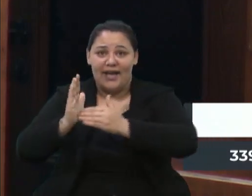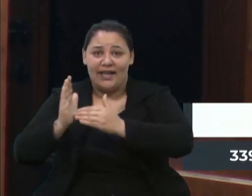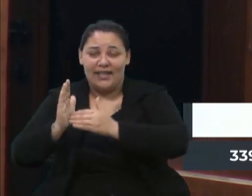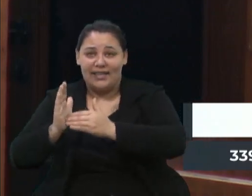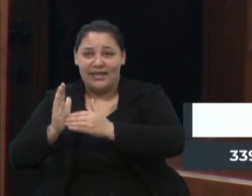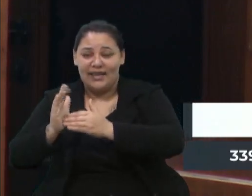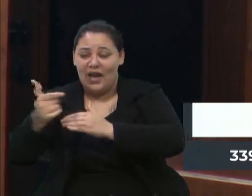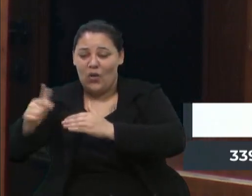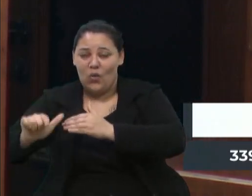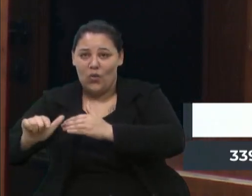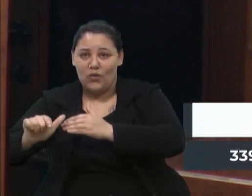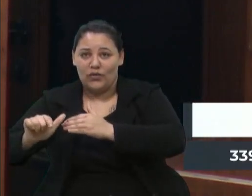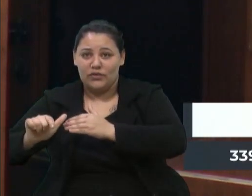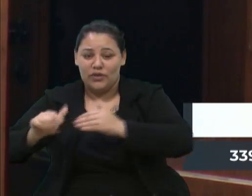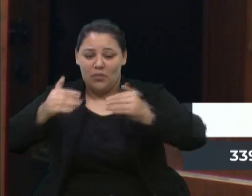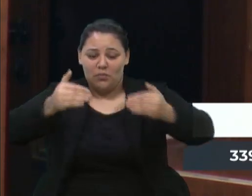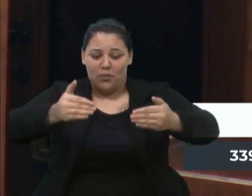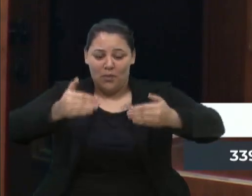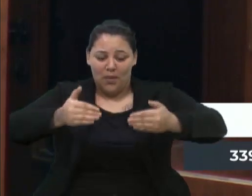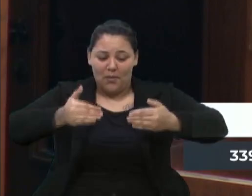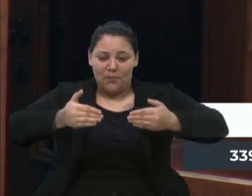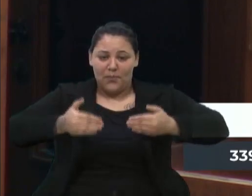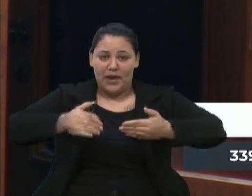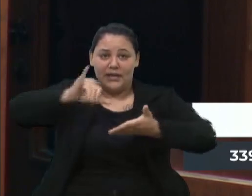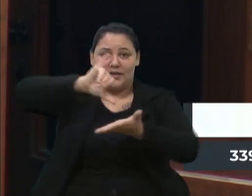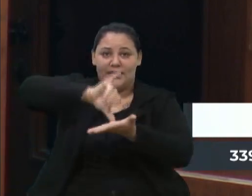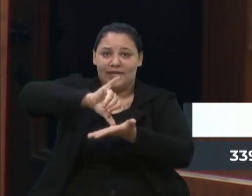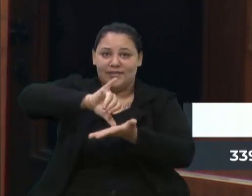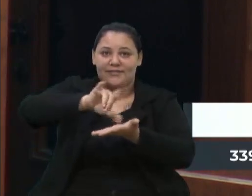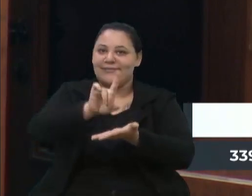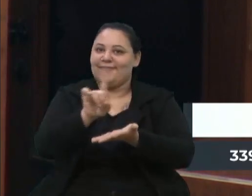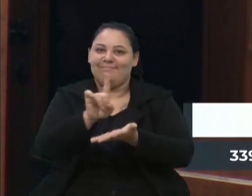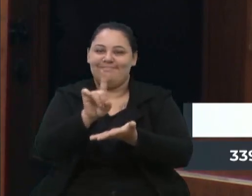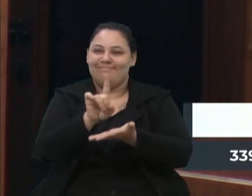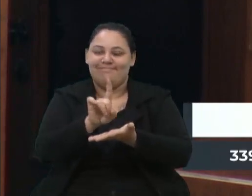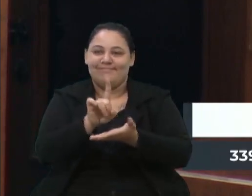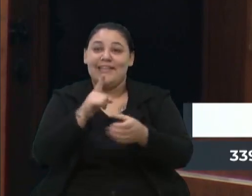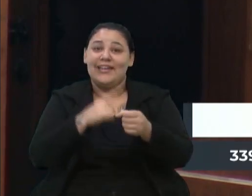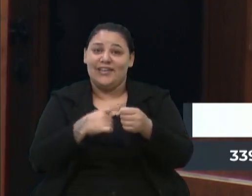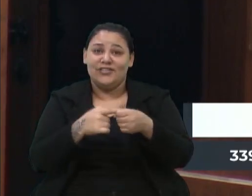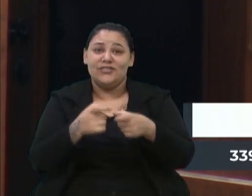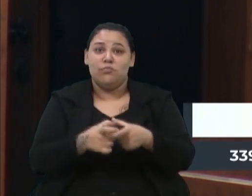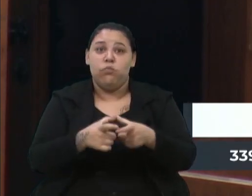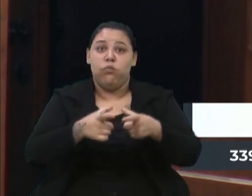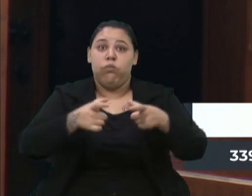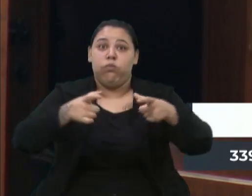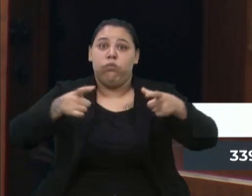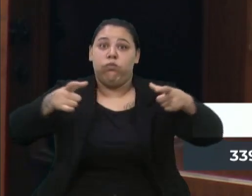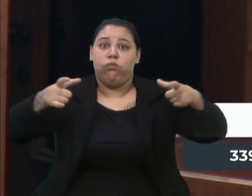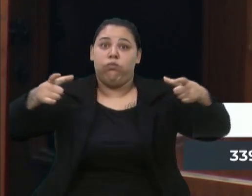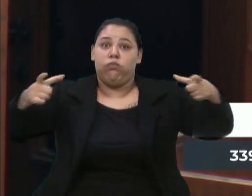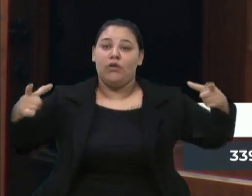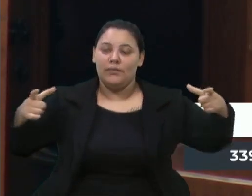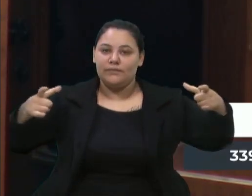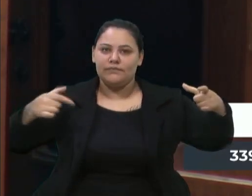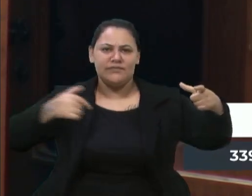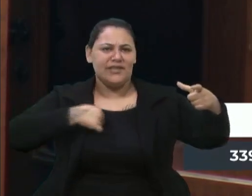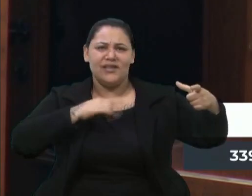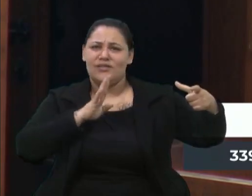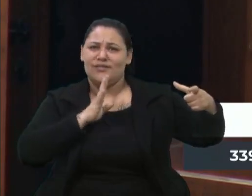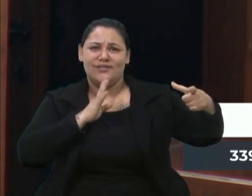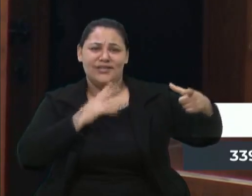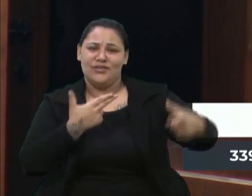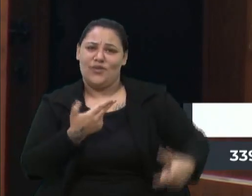Baré da fechou até a Treze de Maio Caxias é bem mais que isso mas eu digo para vocês eu não conheço arma não